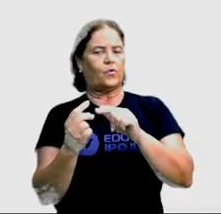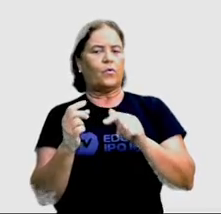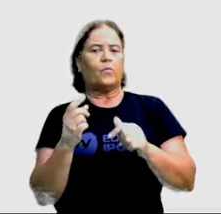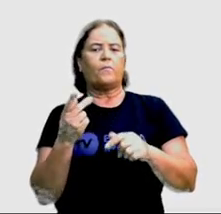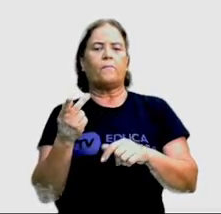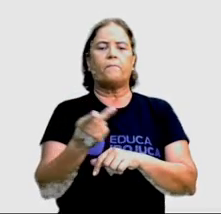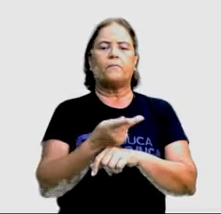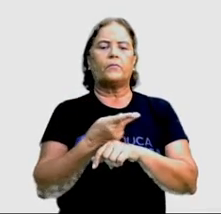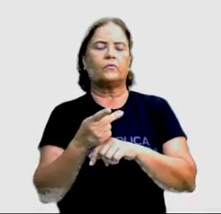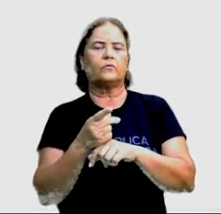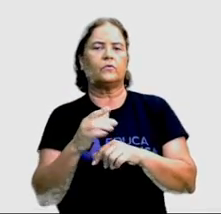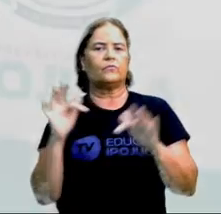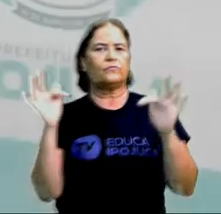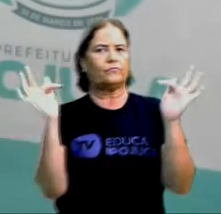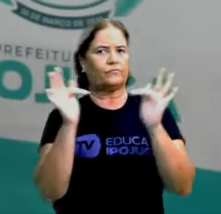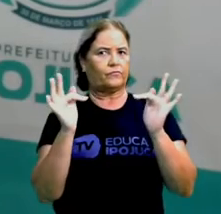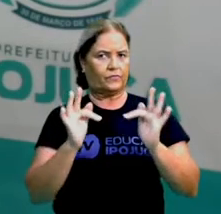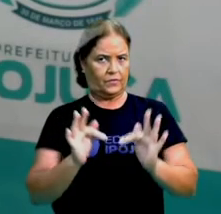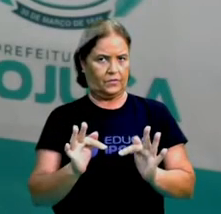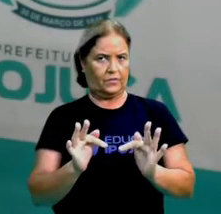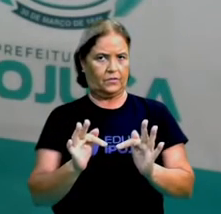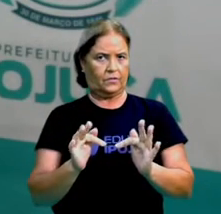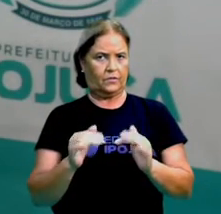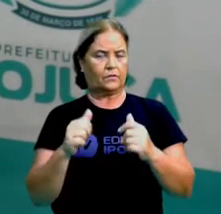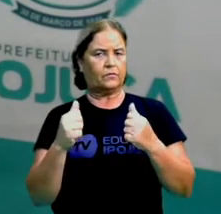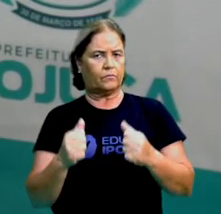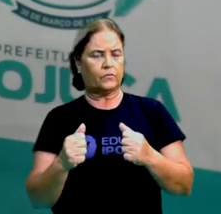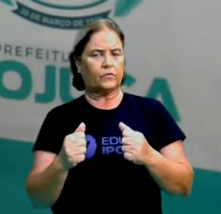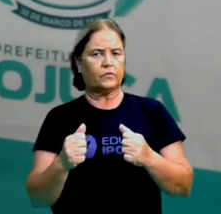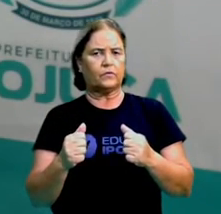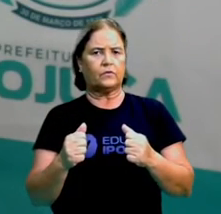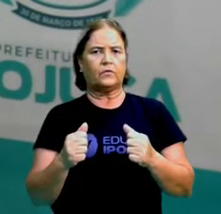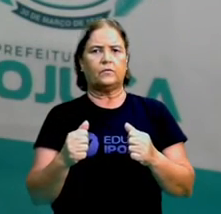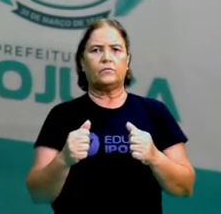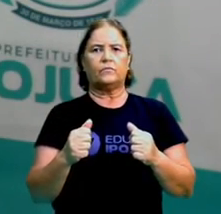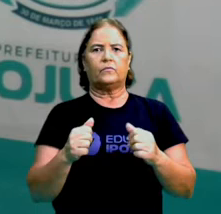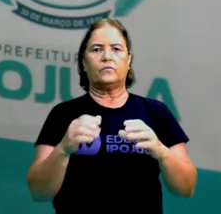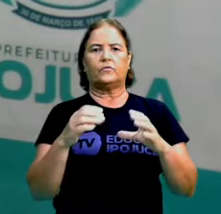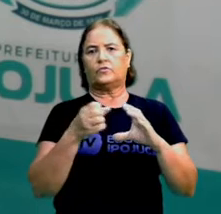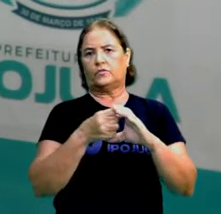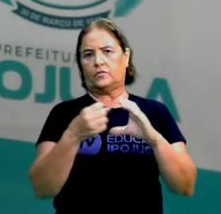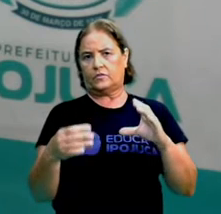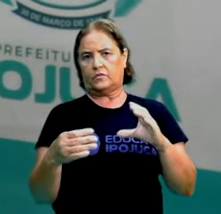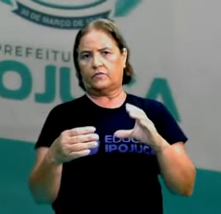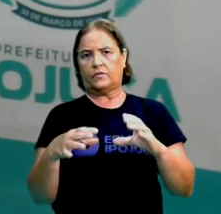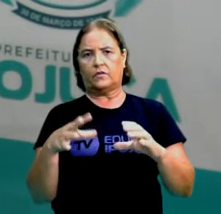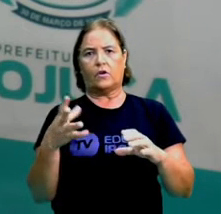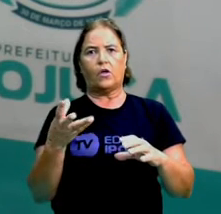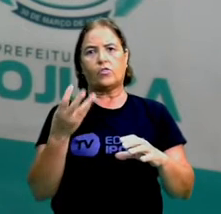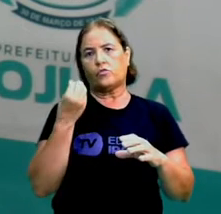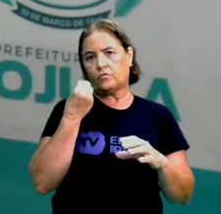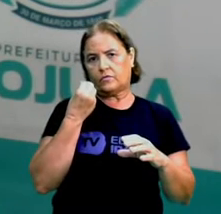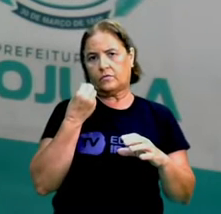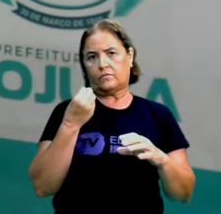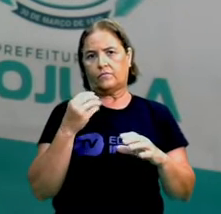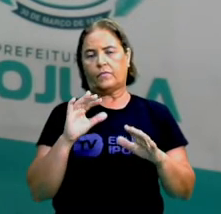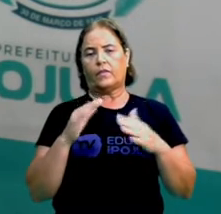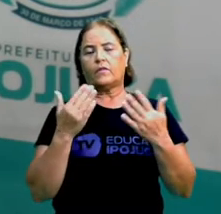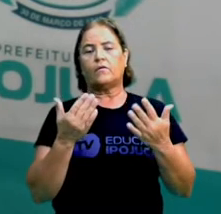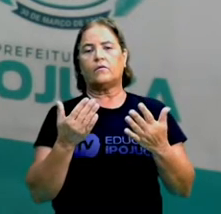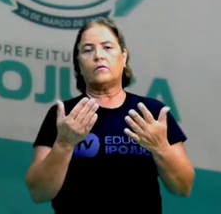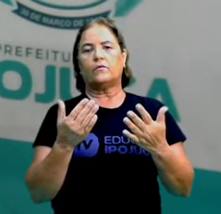a felicidade. Podemos classificar aí, nesse caso, a adoção, que é